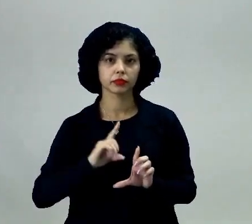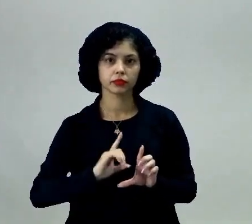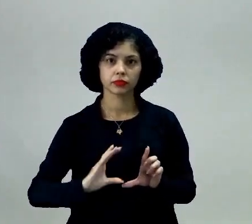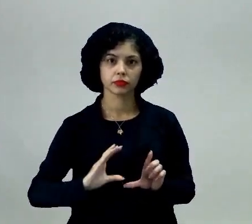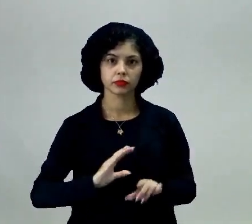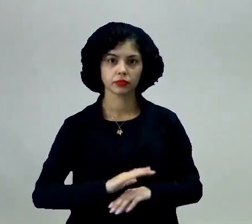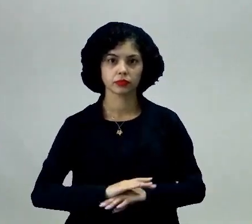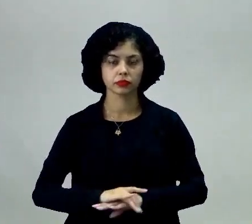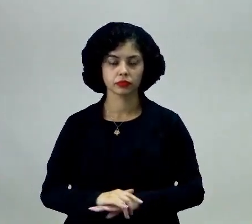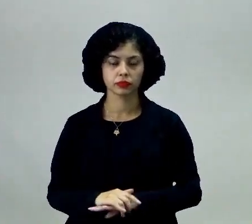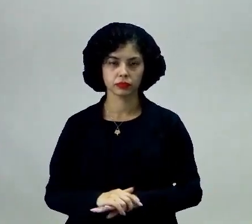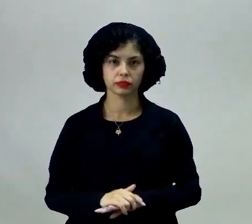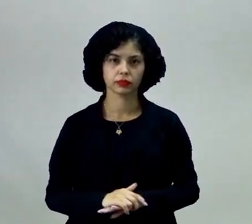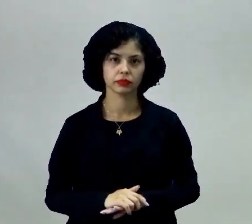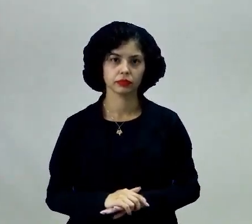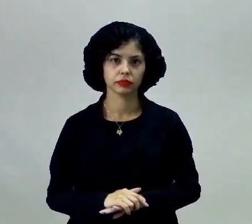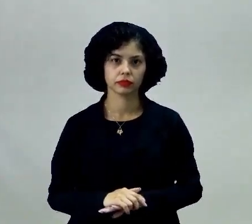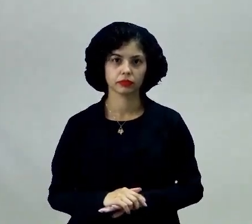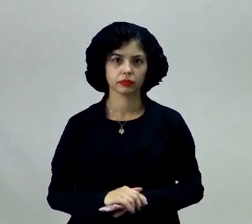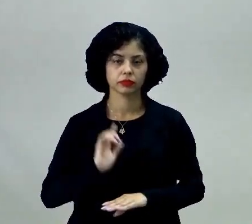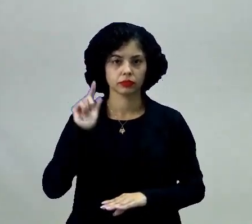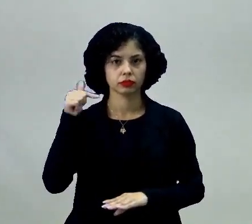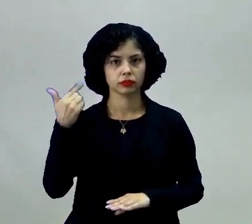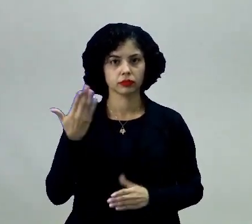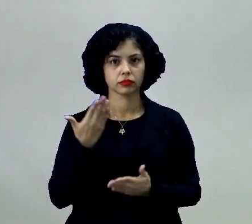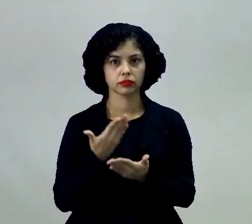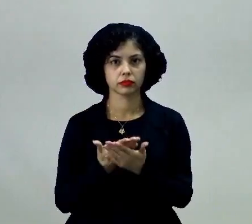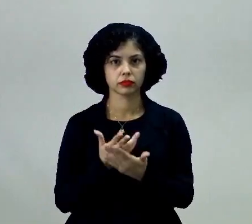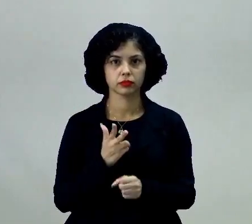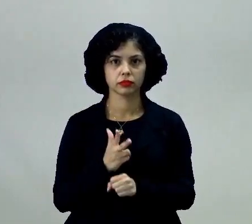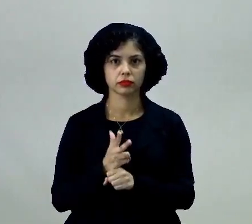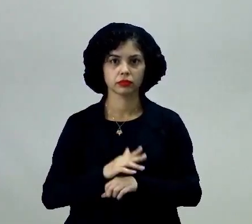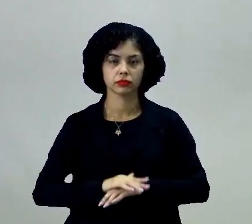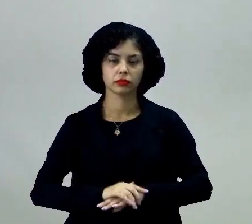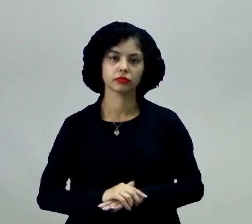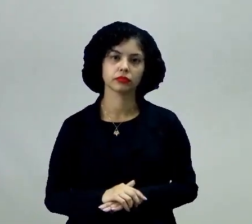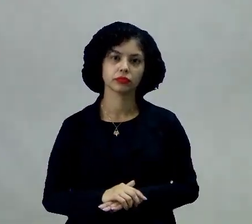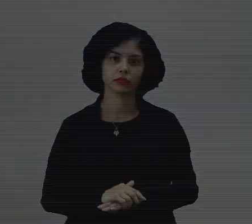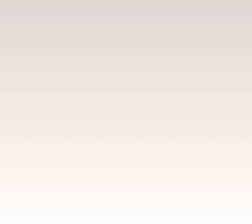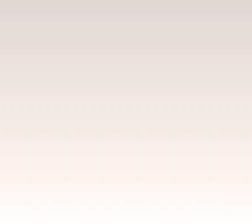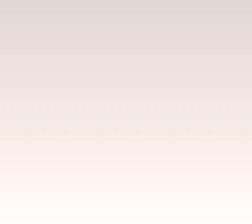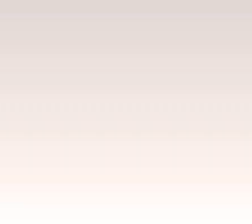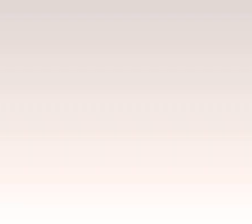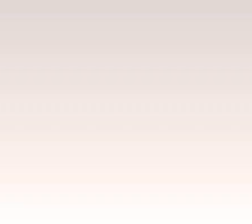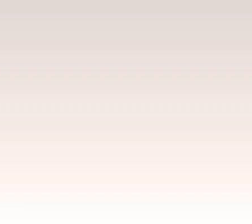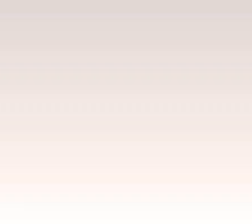plataforma eduque.ac. Até a próxima videoaula de Sociologia.